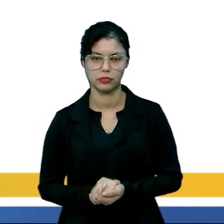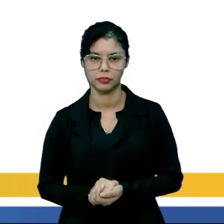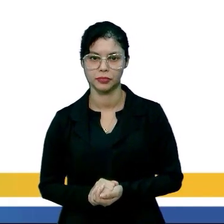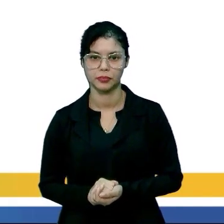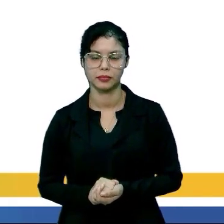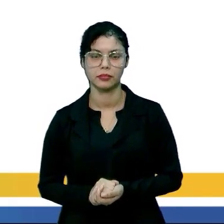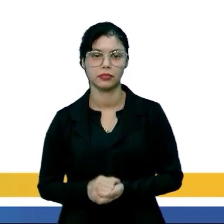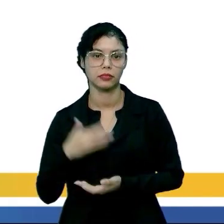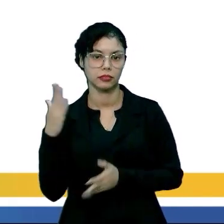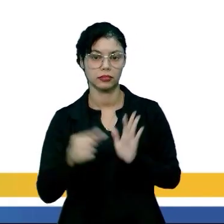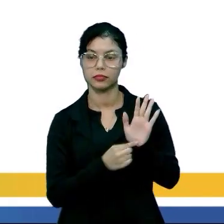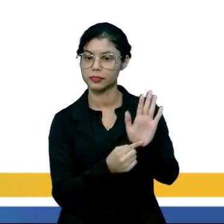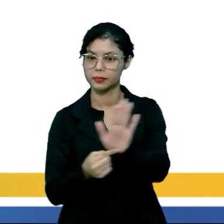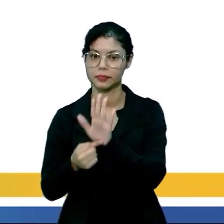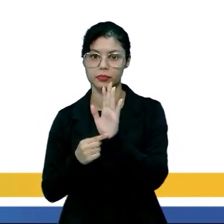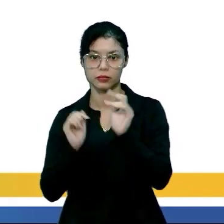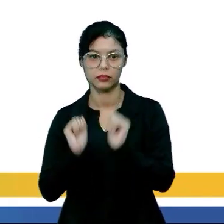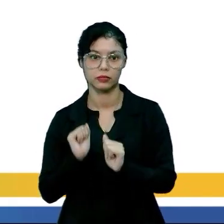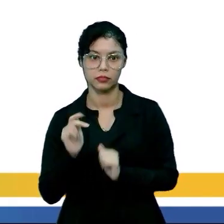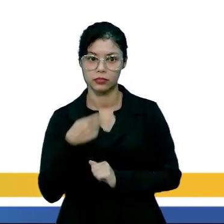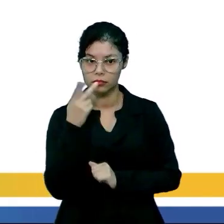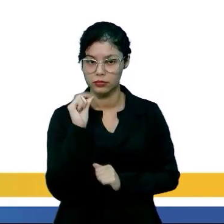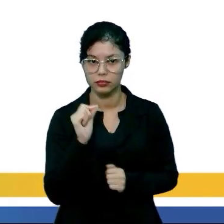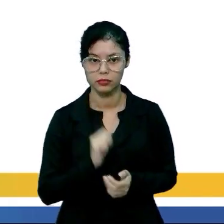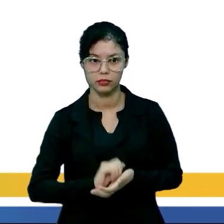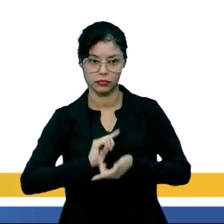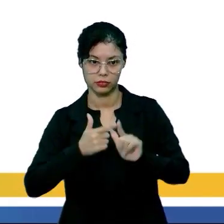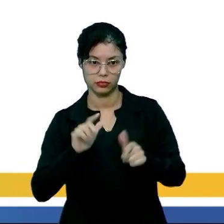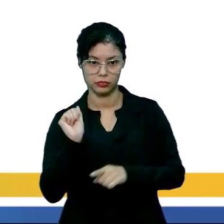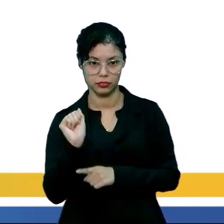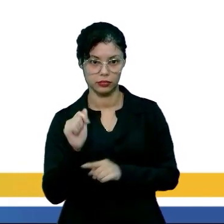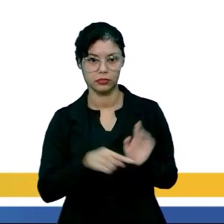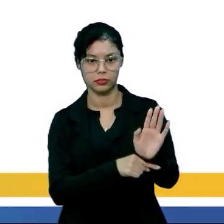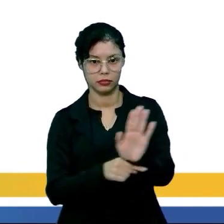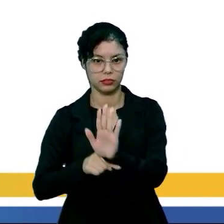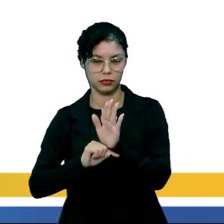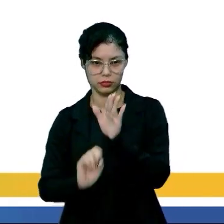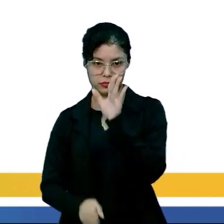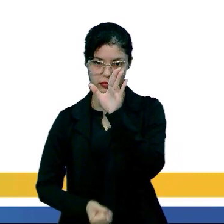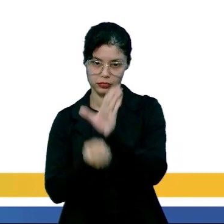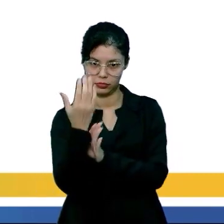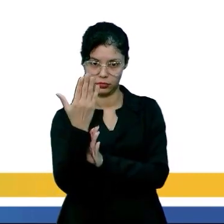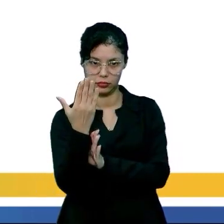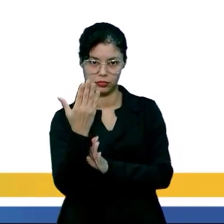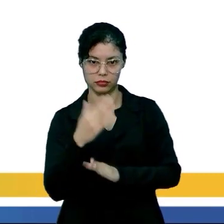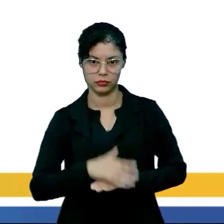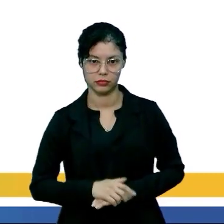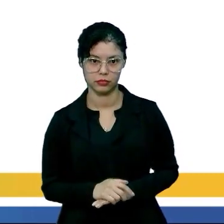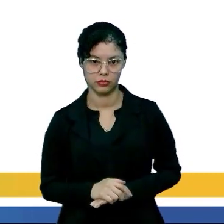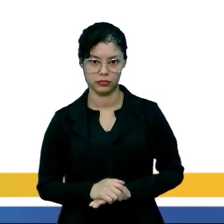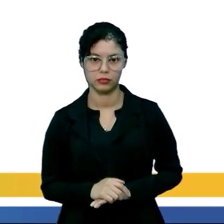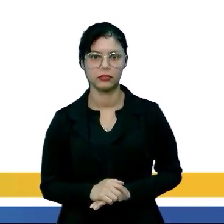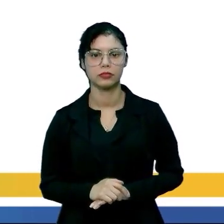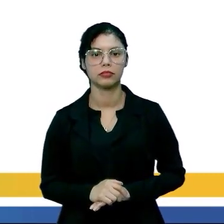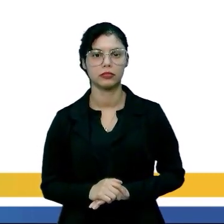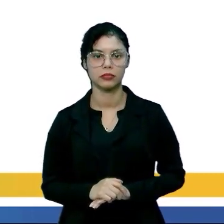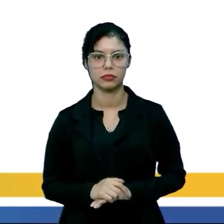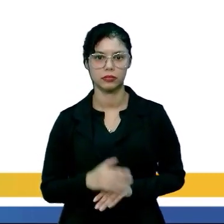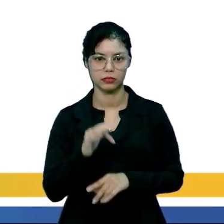o cladograma representado, podemos dizer que, alternativa A letra A